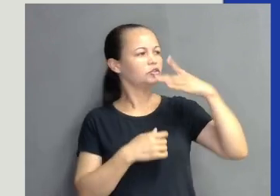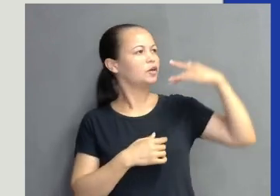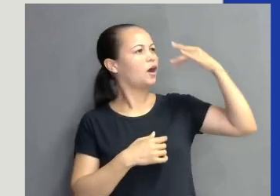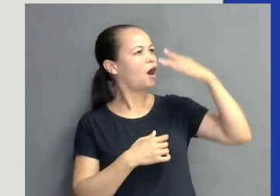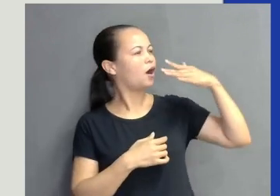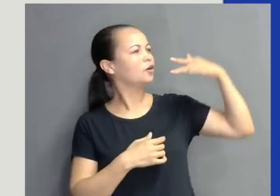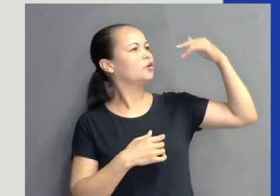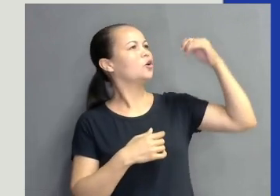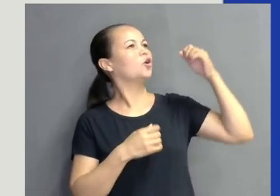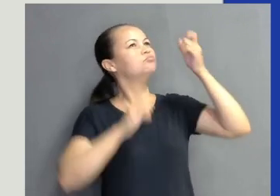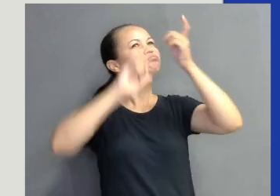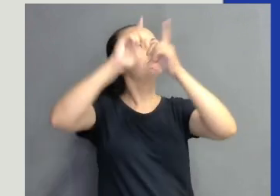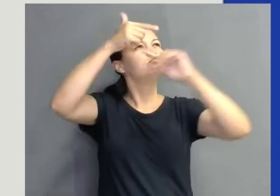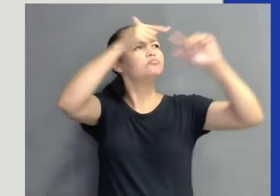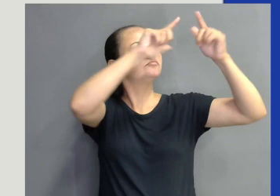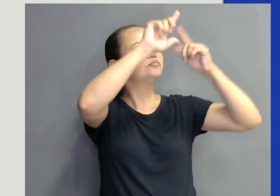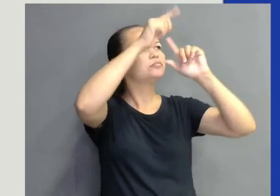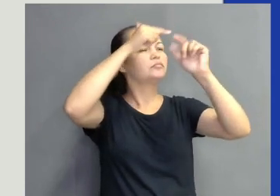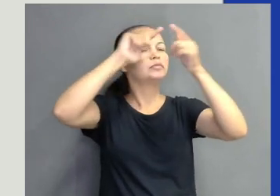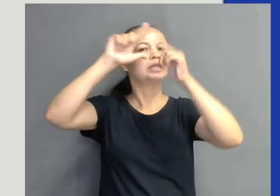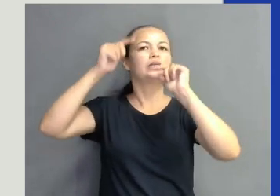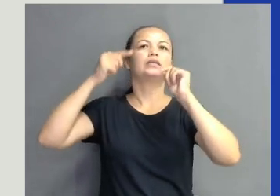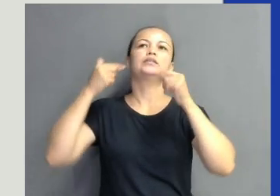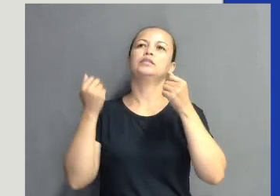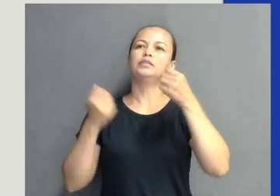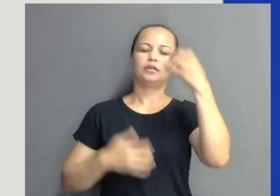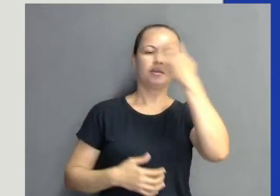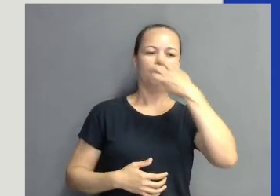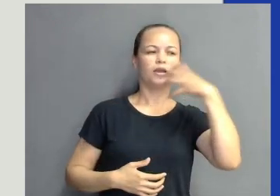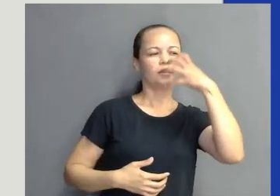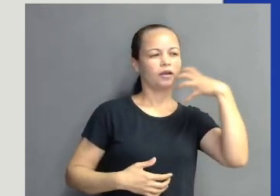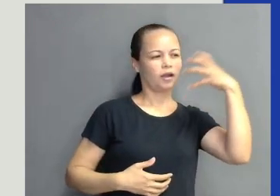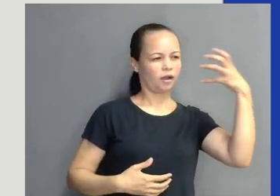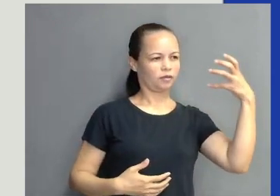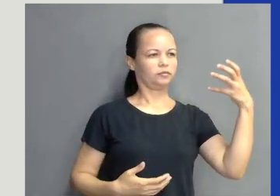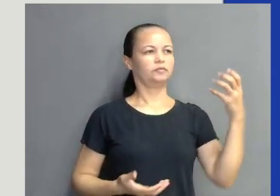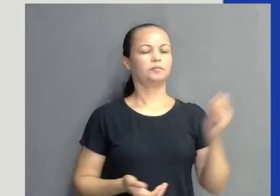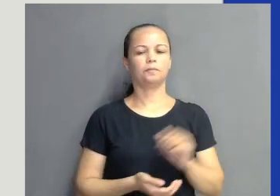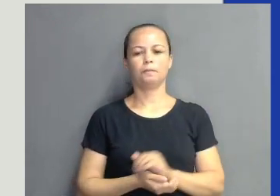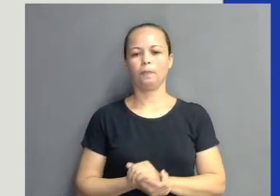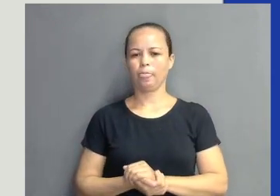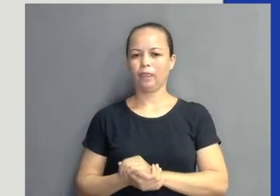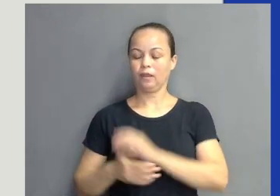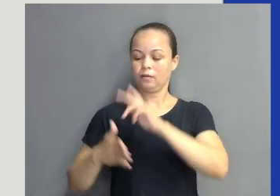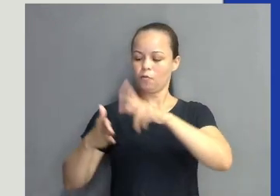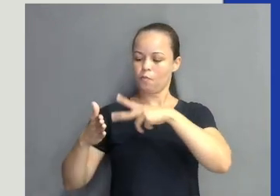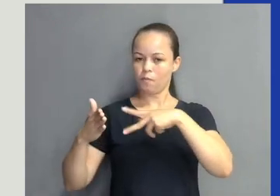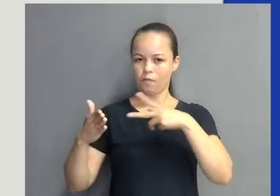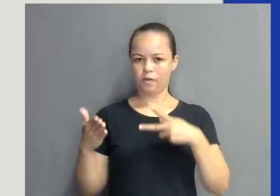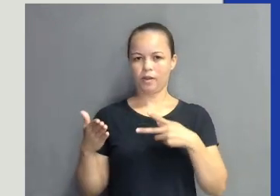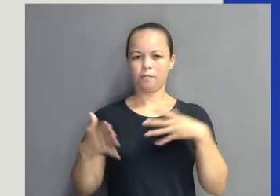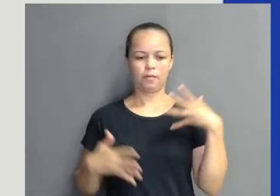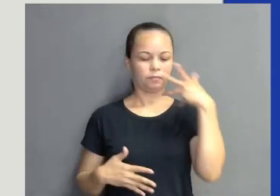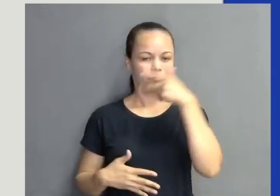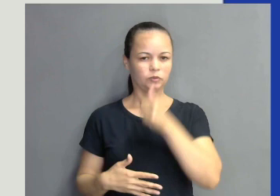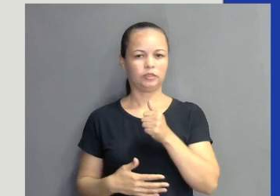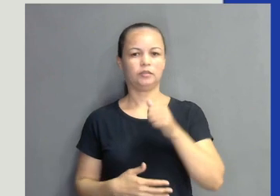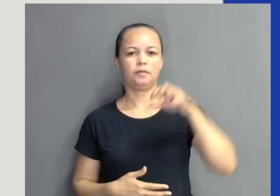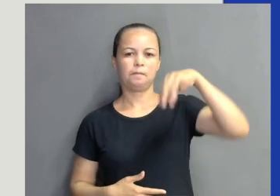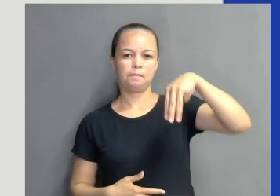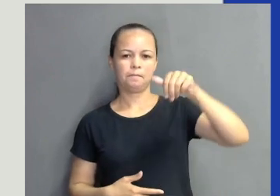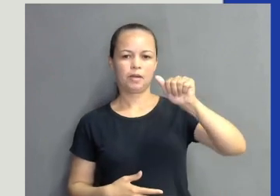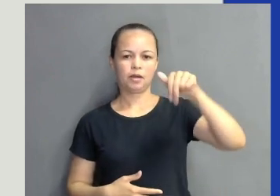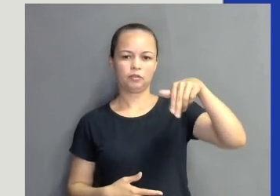dos recursos, e eu vou trazer aqui alguns, tá, que eu também identifiquei para a gente socializar. Ó, ele usa